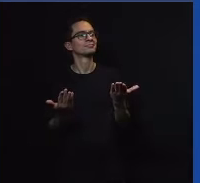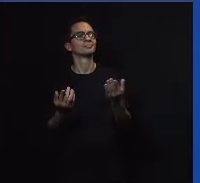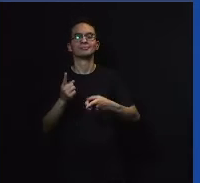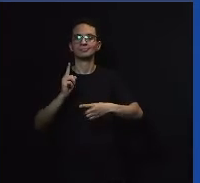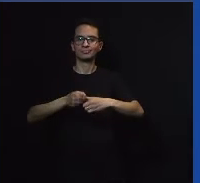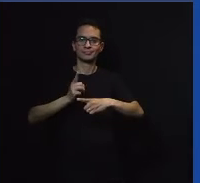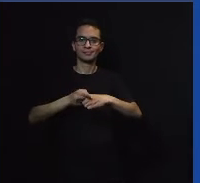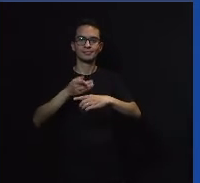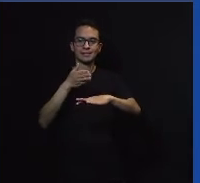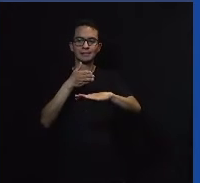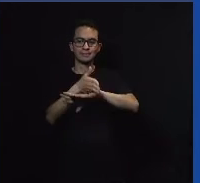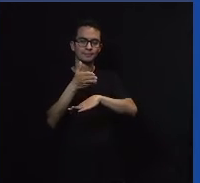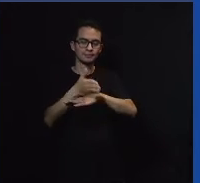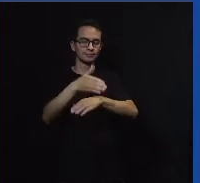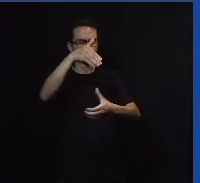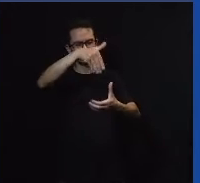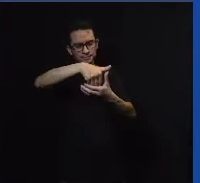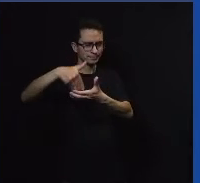participar desse tipo de eleição